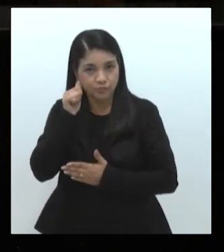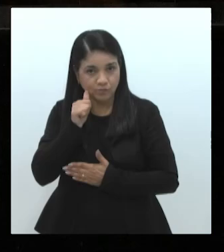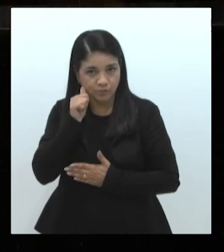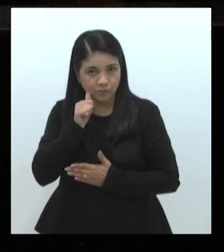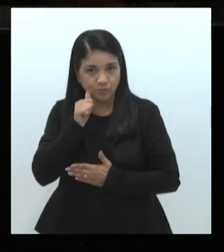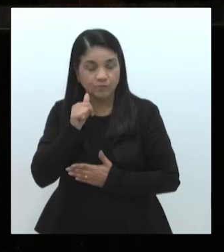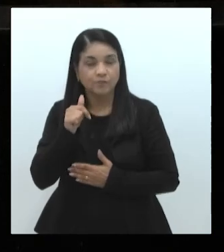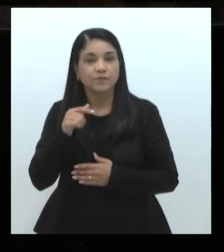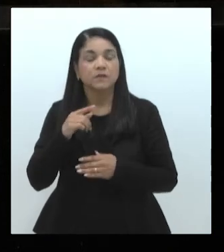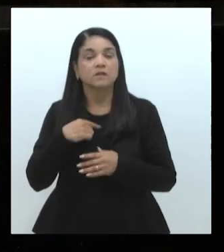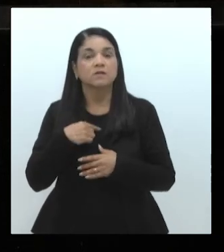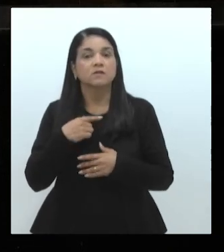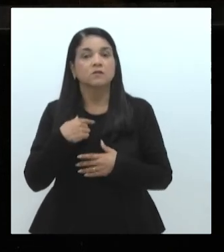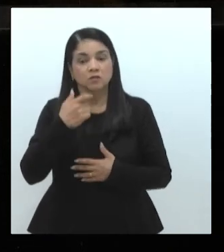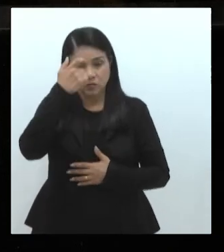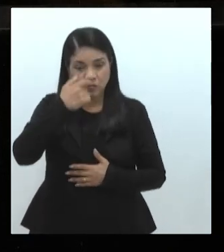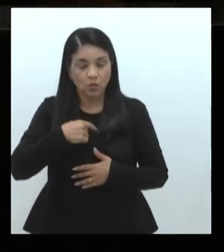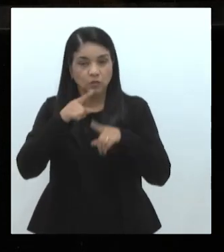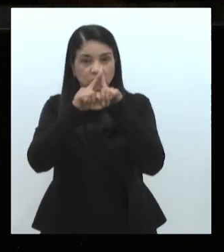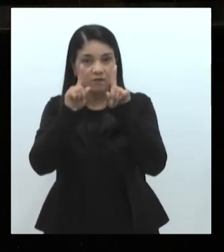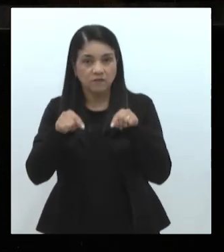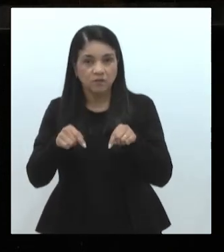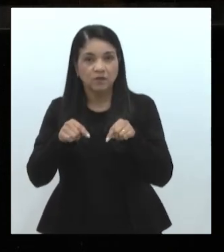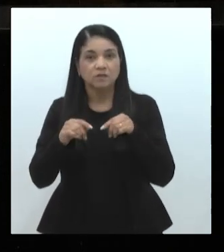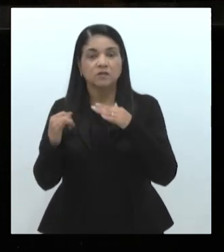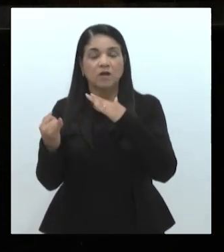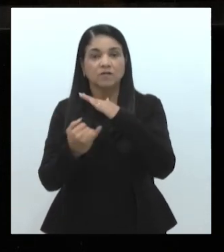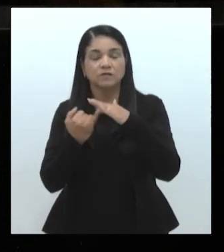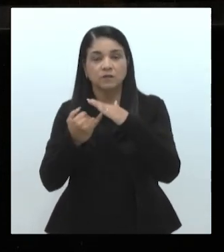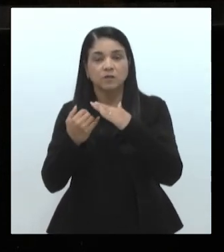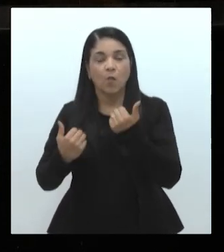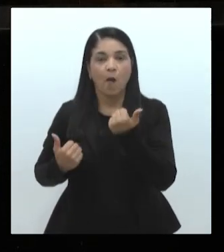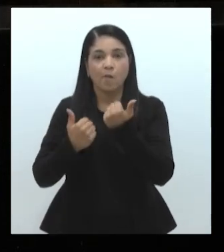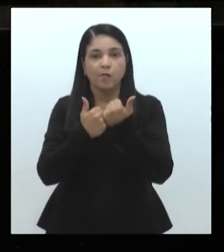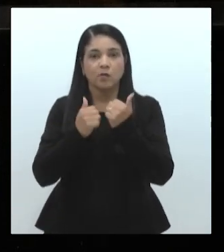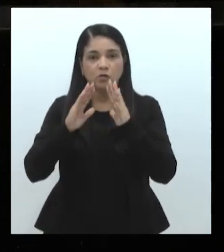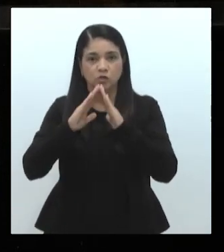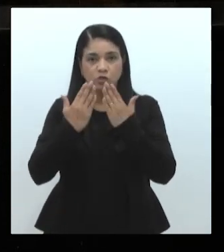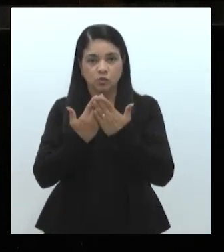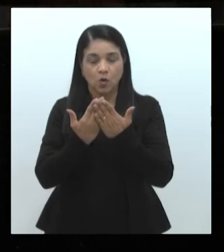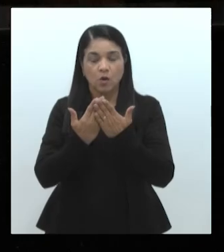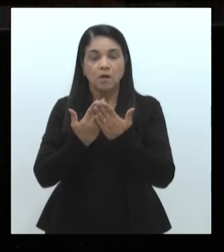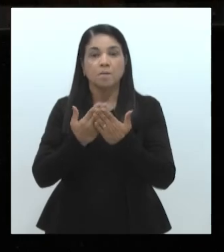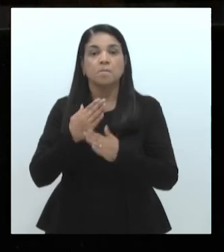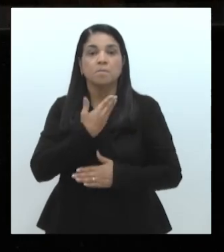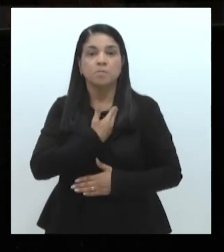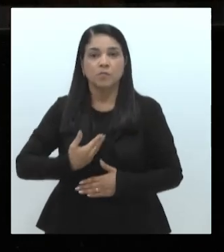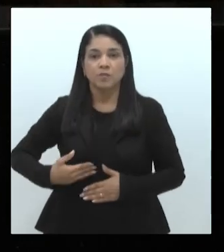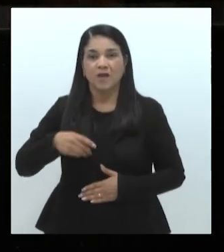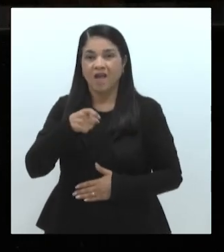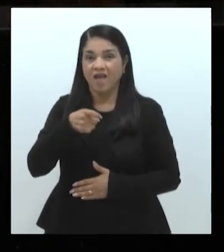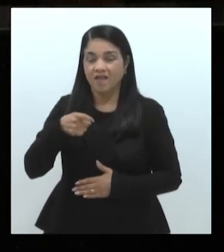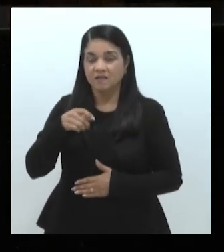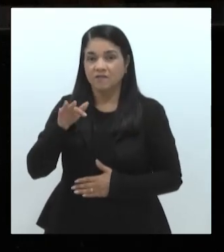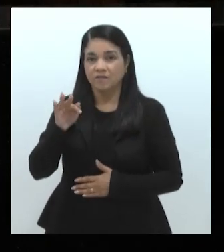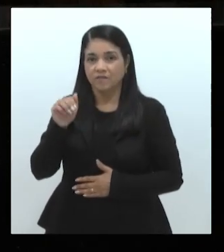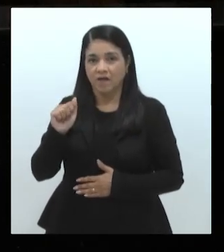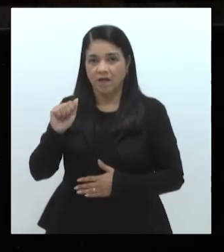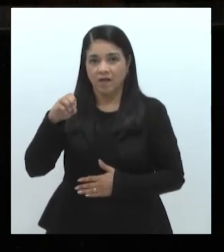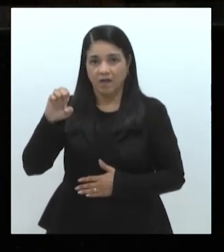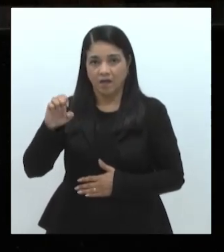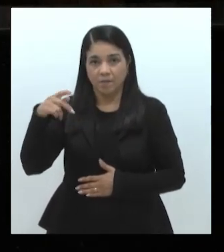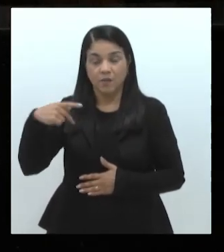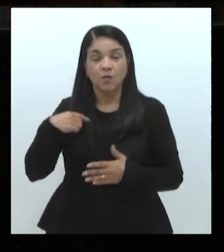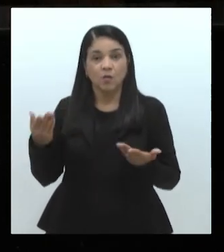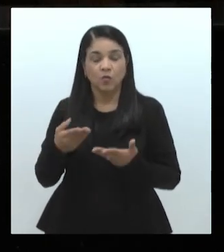fala o seguinte: sou servidora da Fundação de Apoio à Escola Pública, ex-FAEP. Hoje exerço a função de